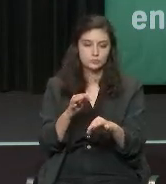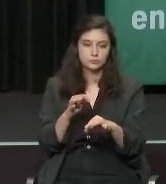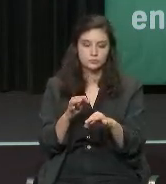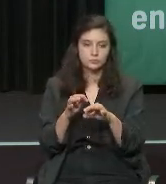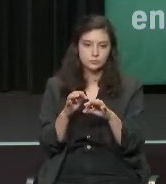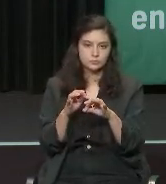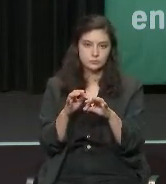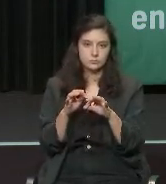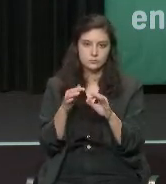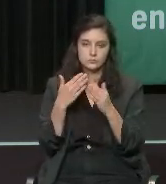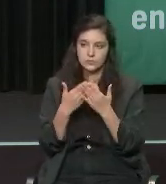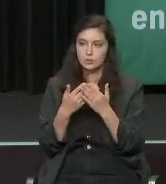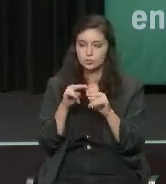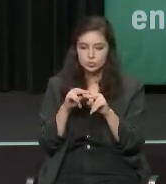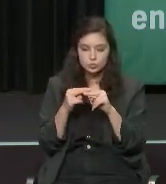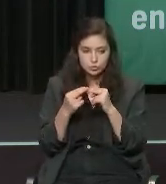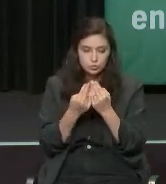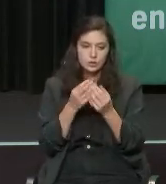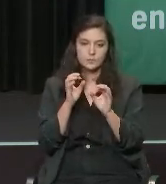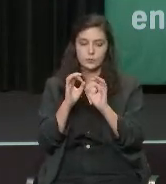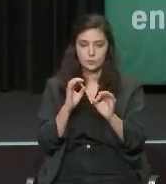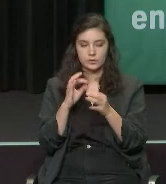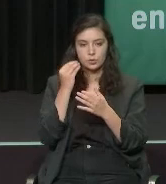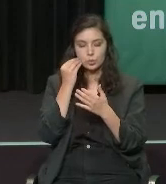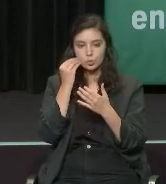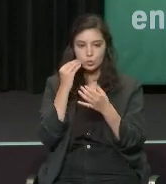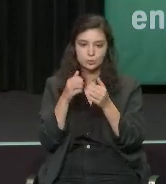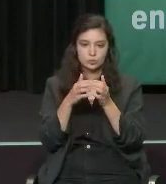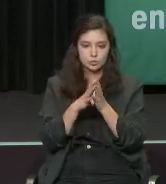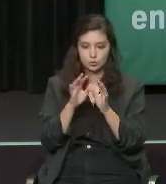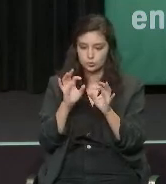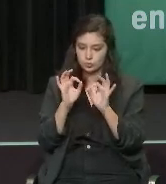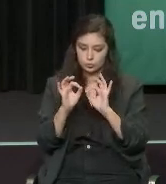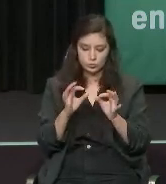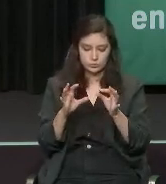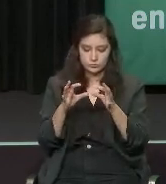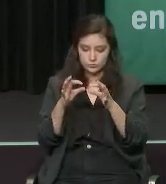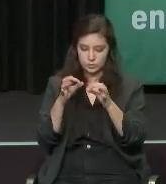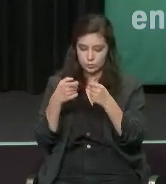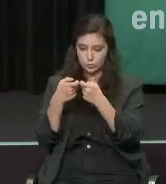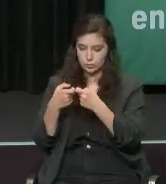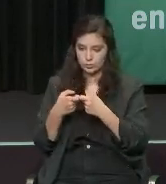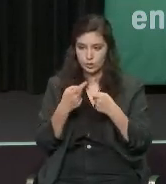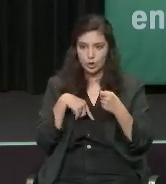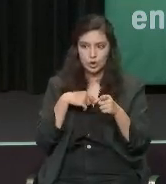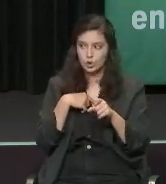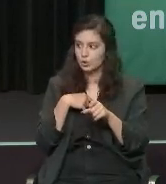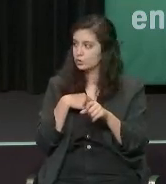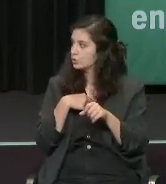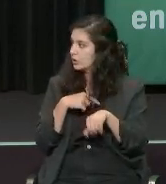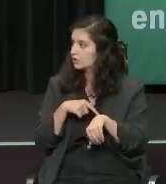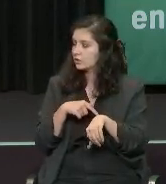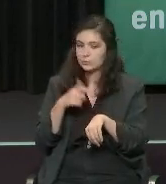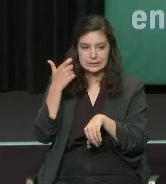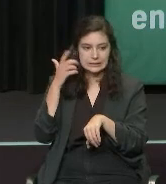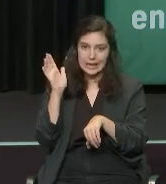bocadinho este puzzle ou entendermos melhor como se encaixam todas estas peças. Nós já estamos muito acima do nosso tempo,